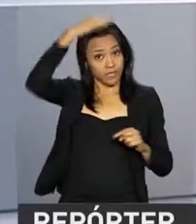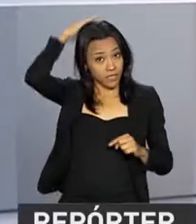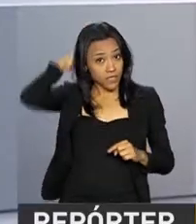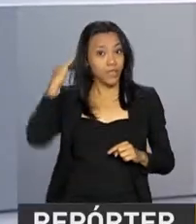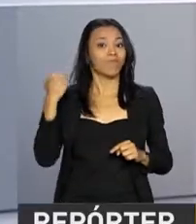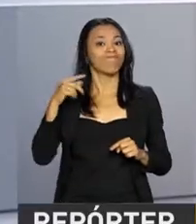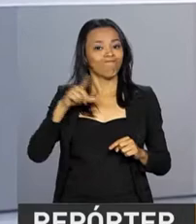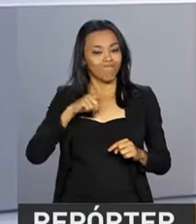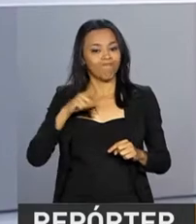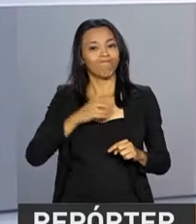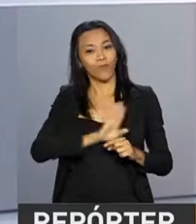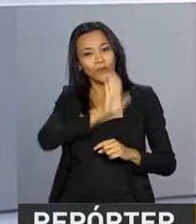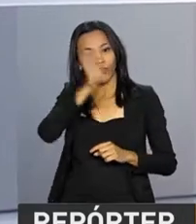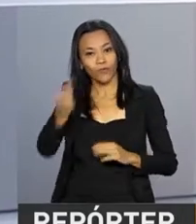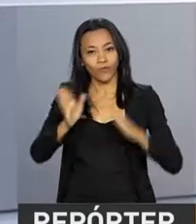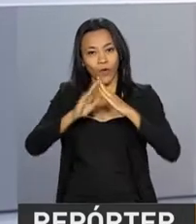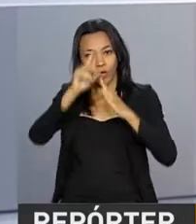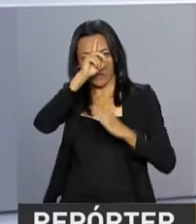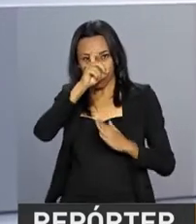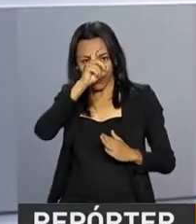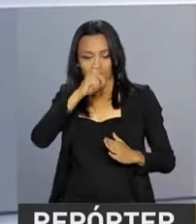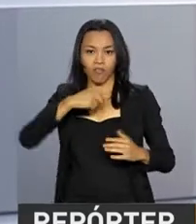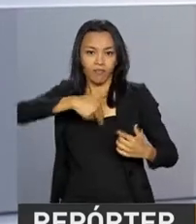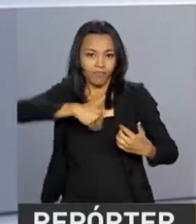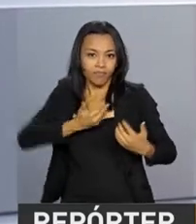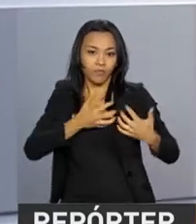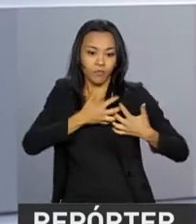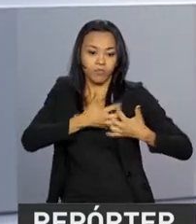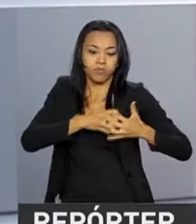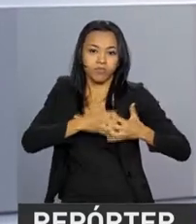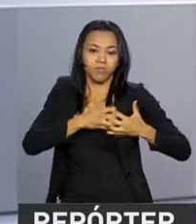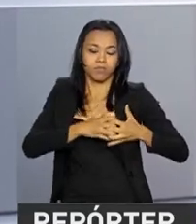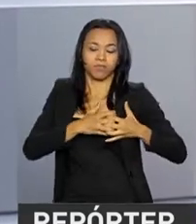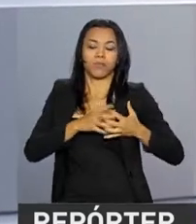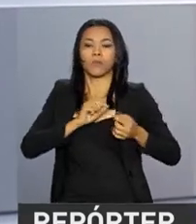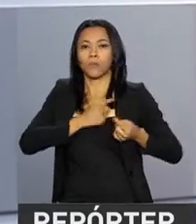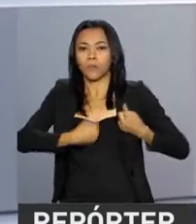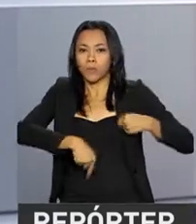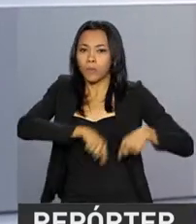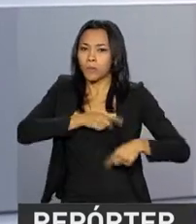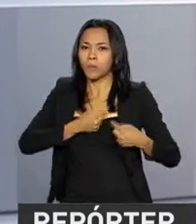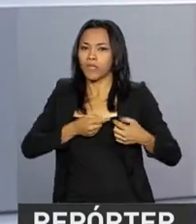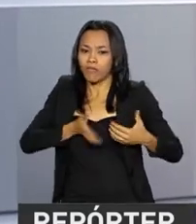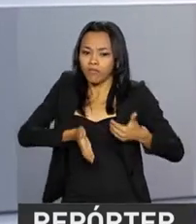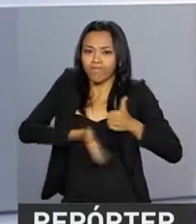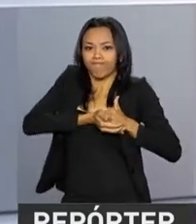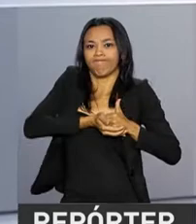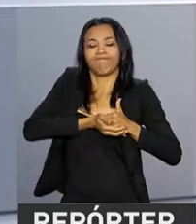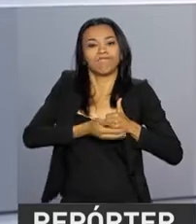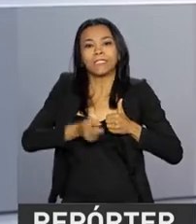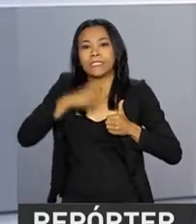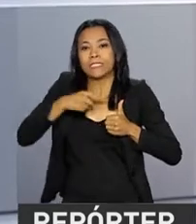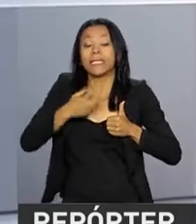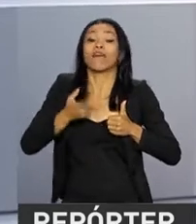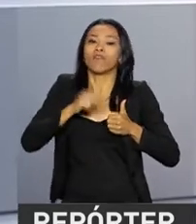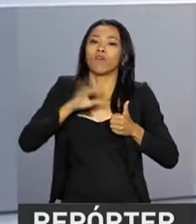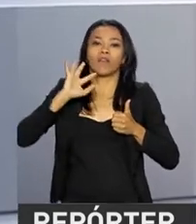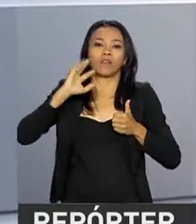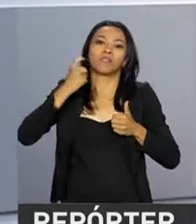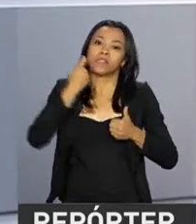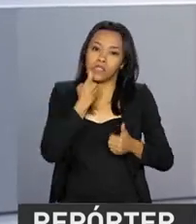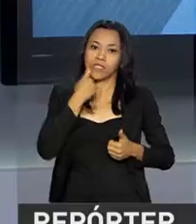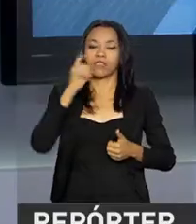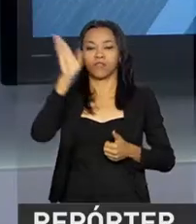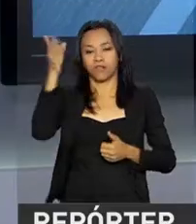por uma angioplastia em 3 a férias que estavam obstruídas em 90% o procedimento realizado na sexta-feira em são